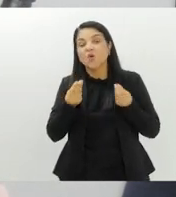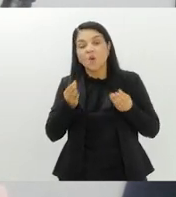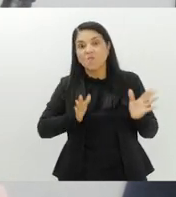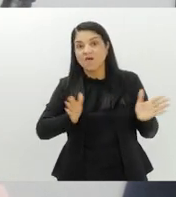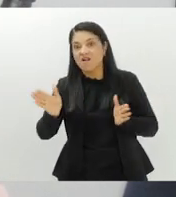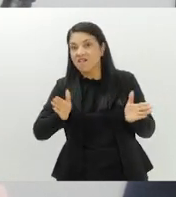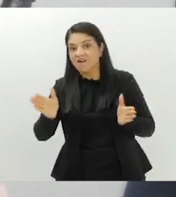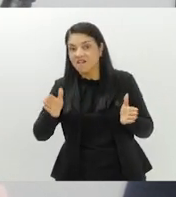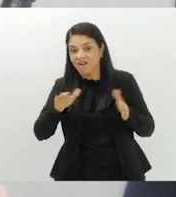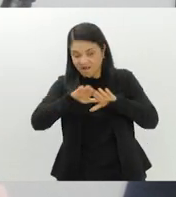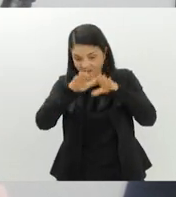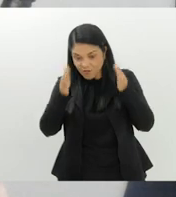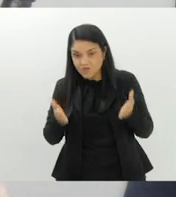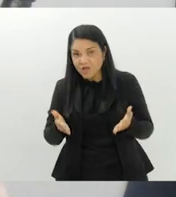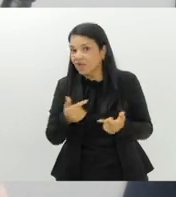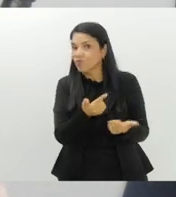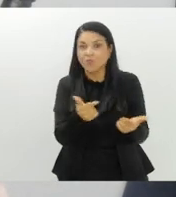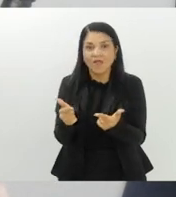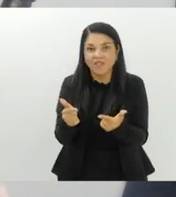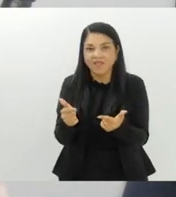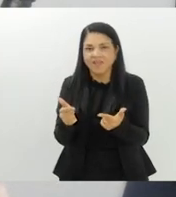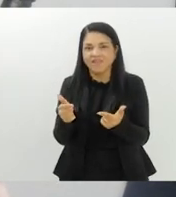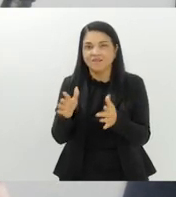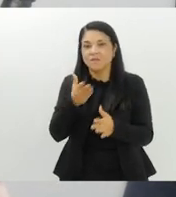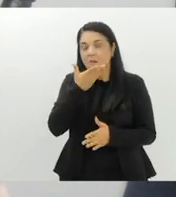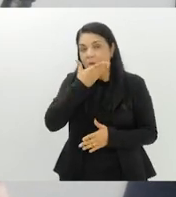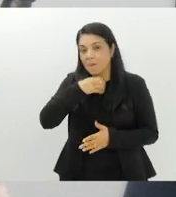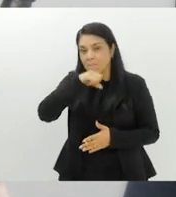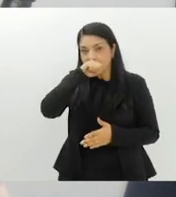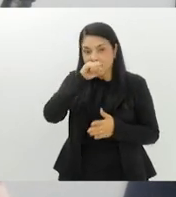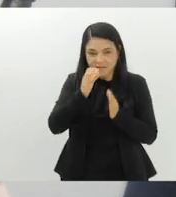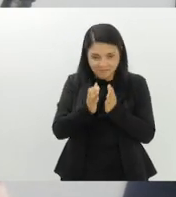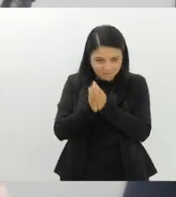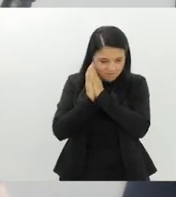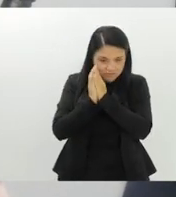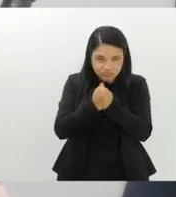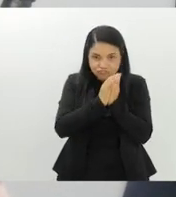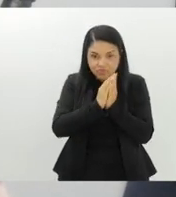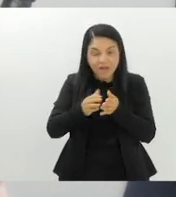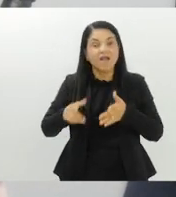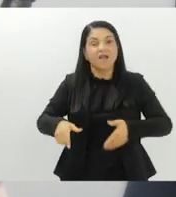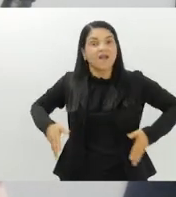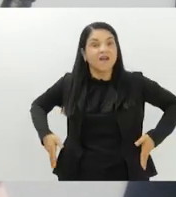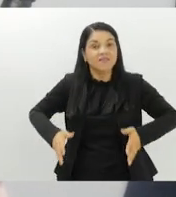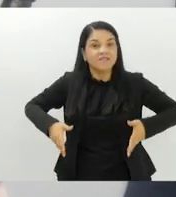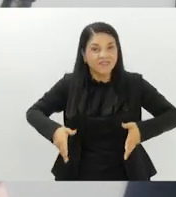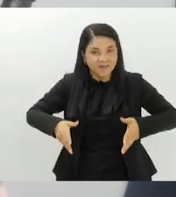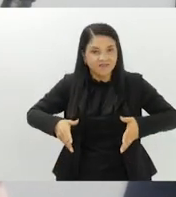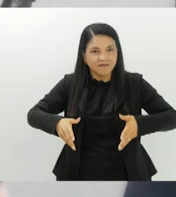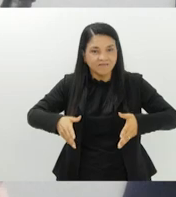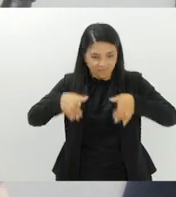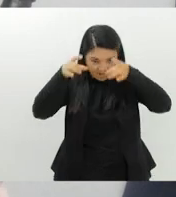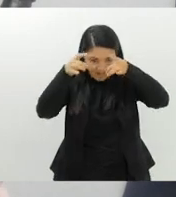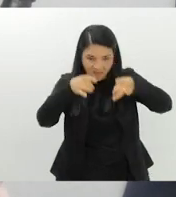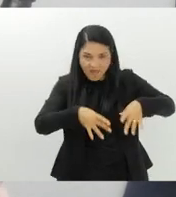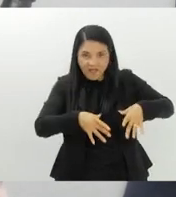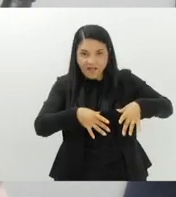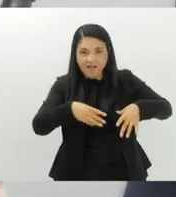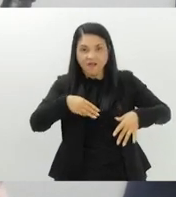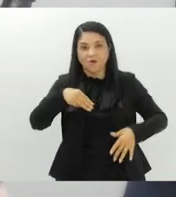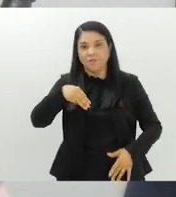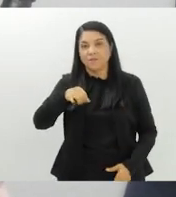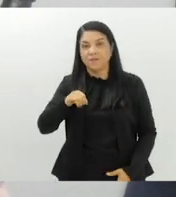seja, o pai de santo, se ficar de cadeira de rodas, vai ter que deixar o seu ministério?